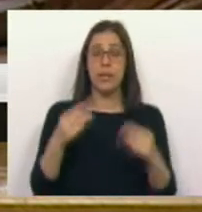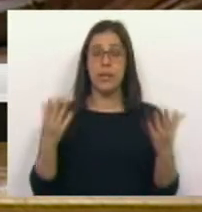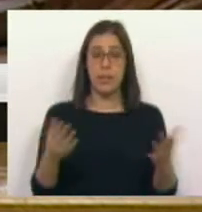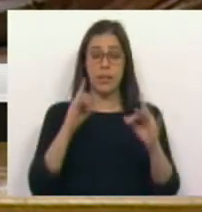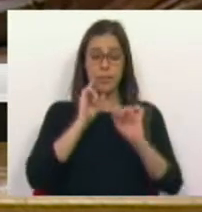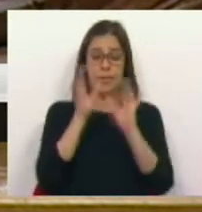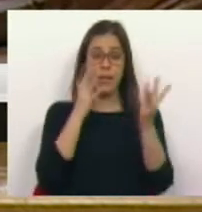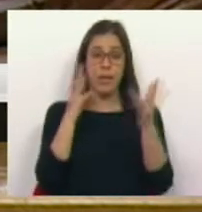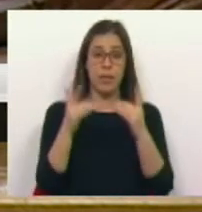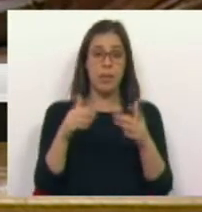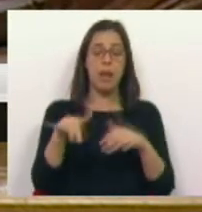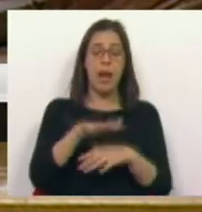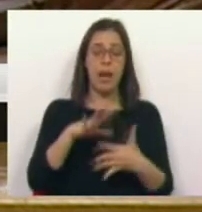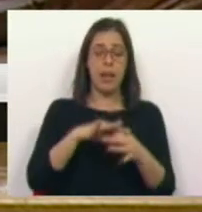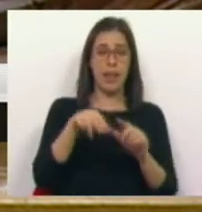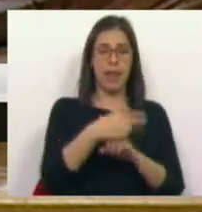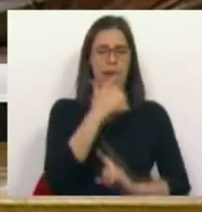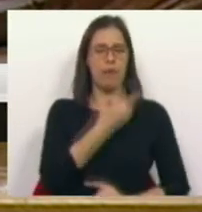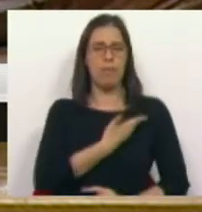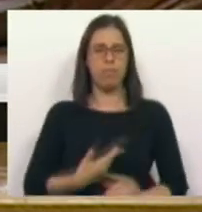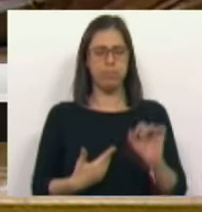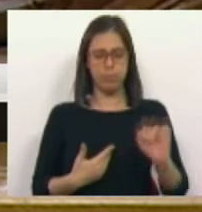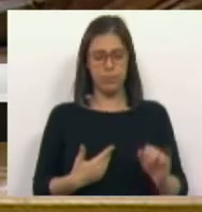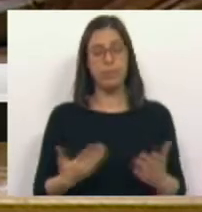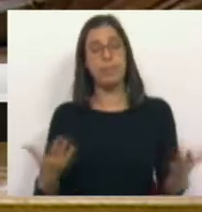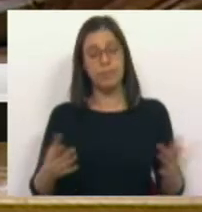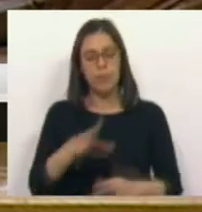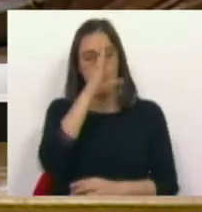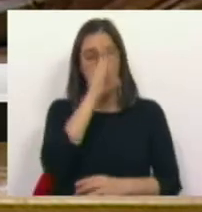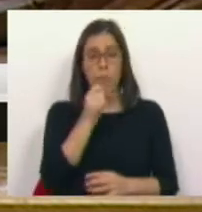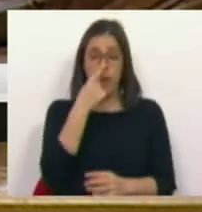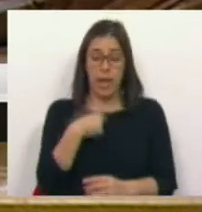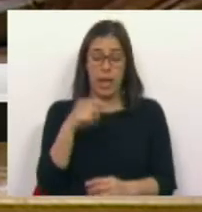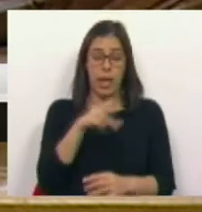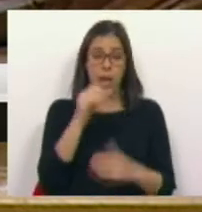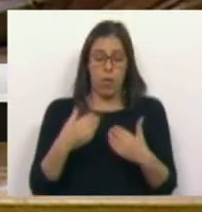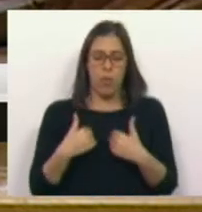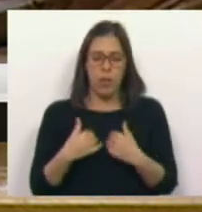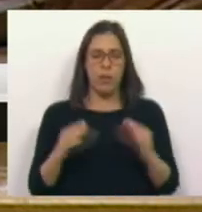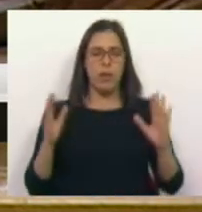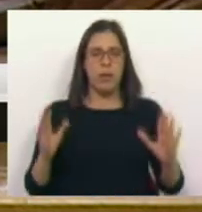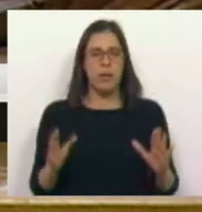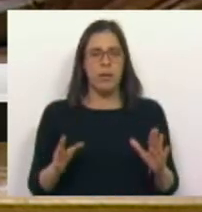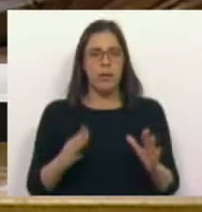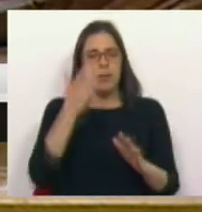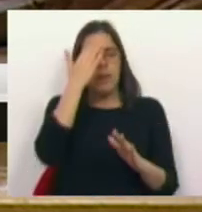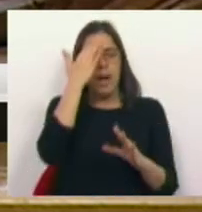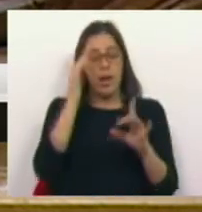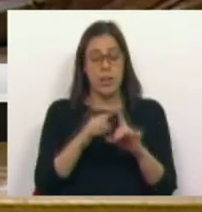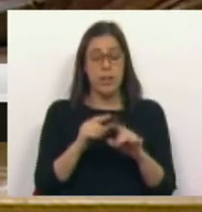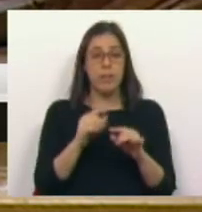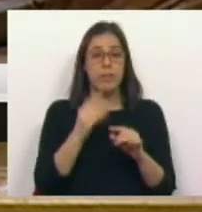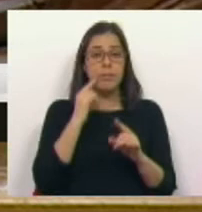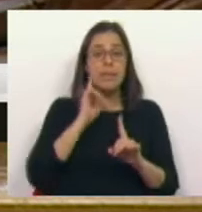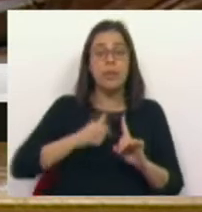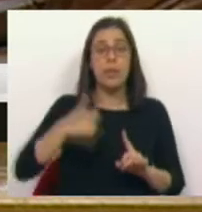e a transparência no setor do táxi tradicional. O Governo, erradamente quanto a nós, entende que a